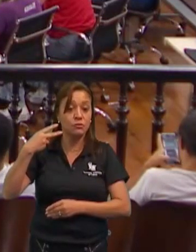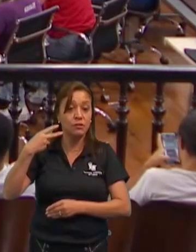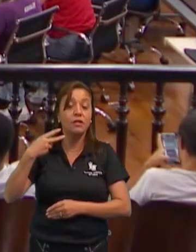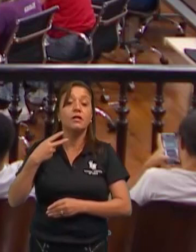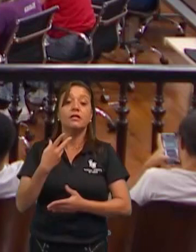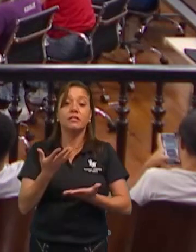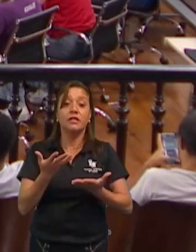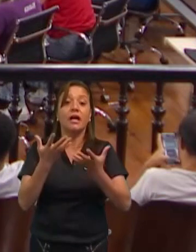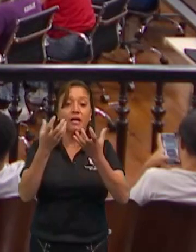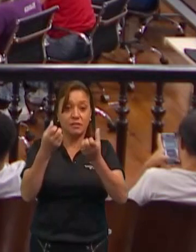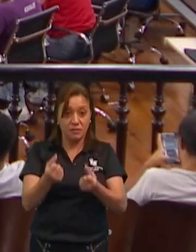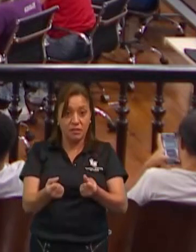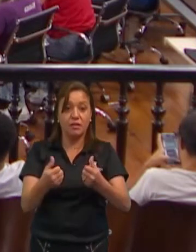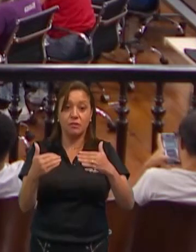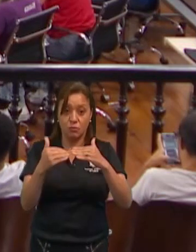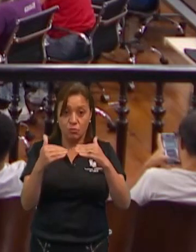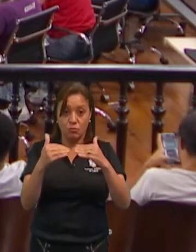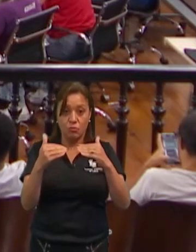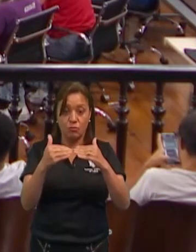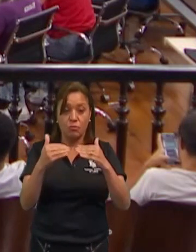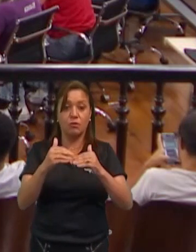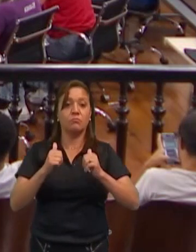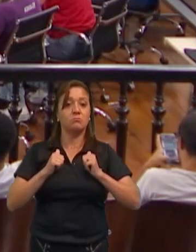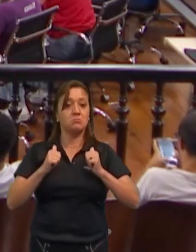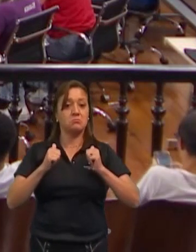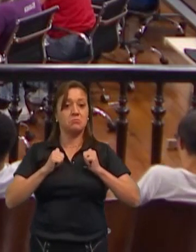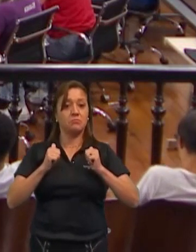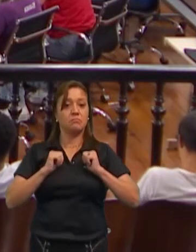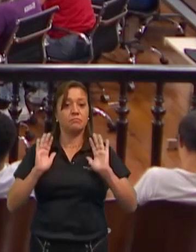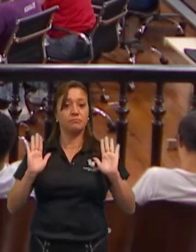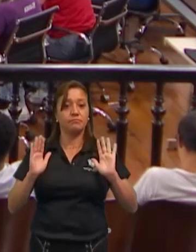veto, permaneçam como estão.